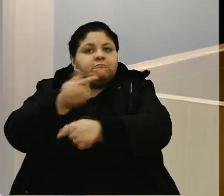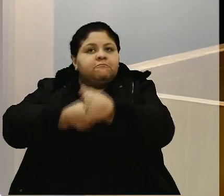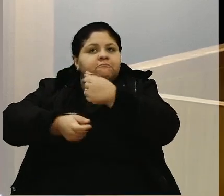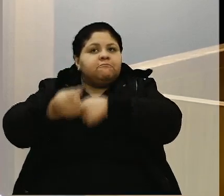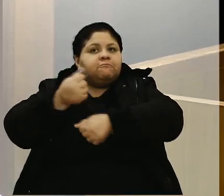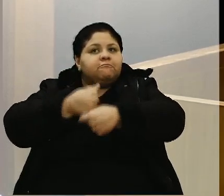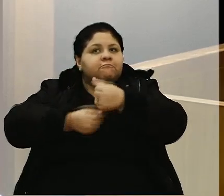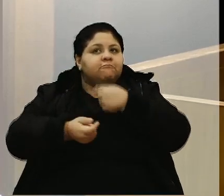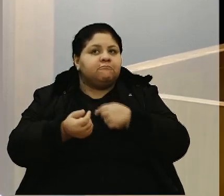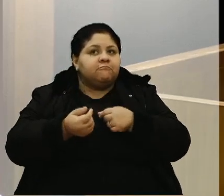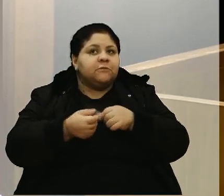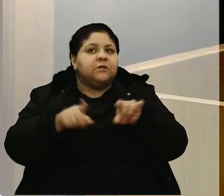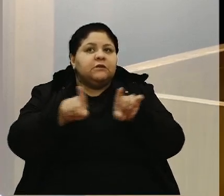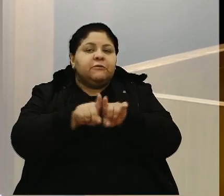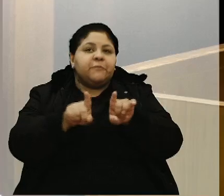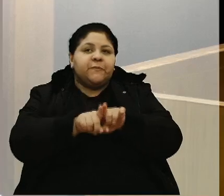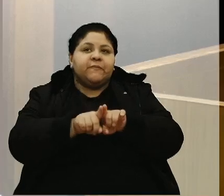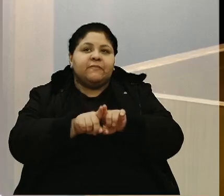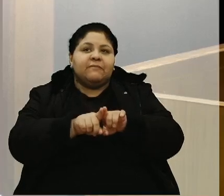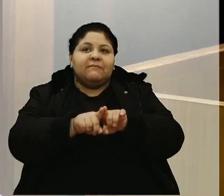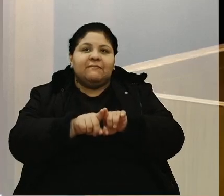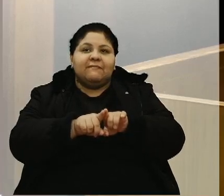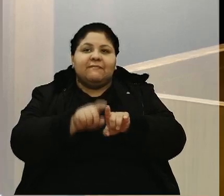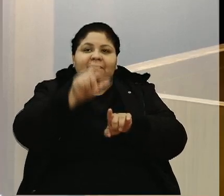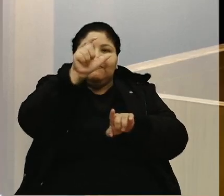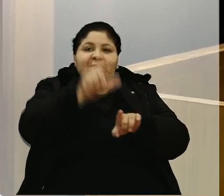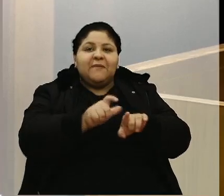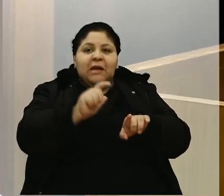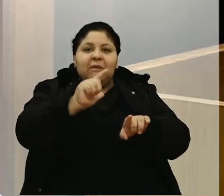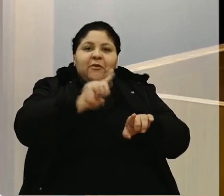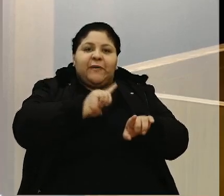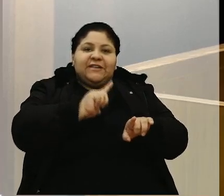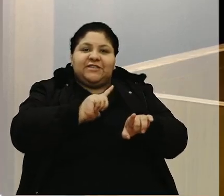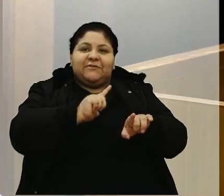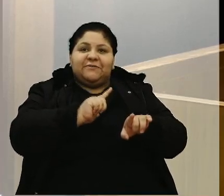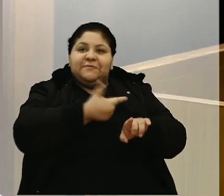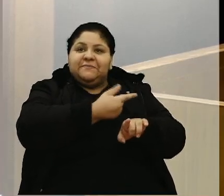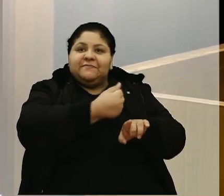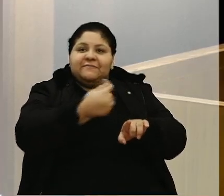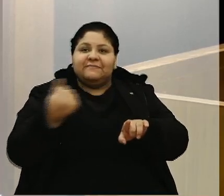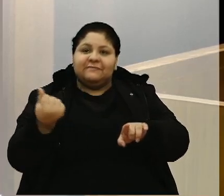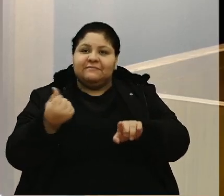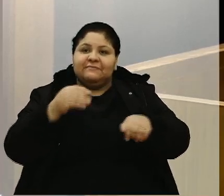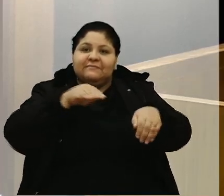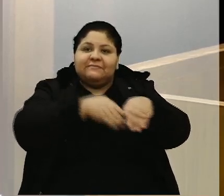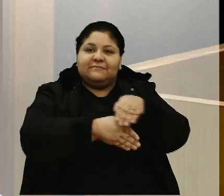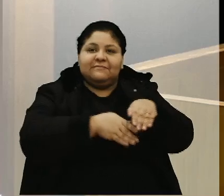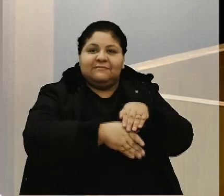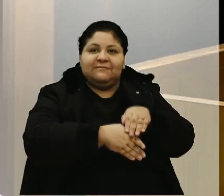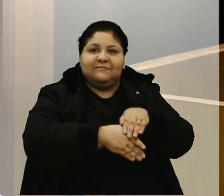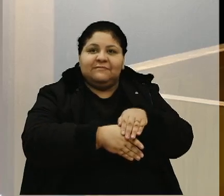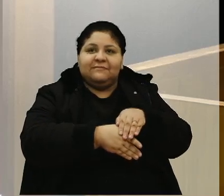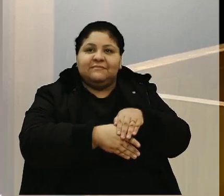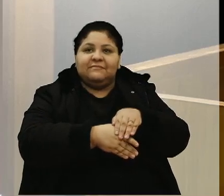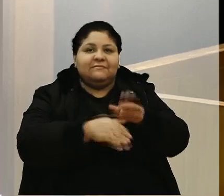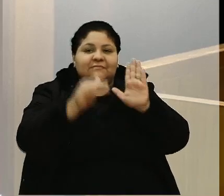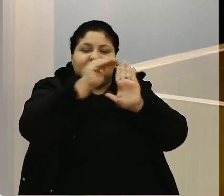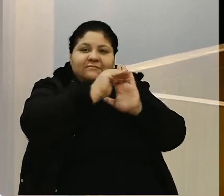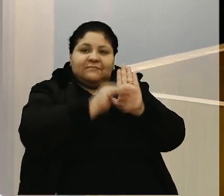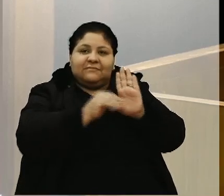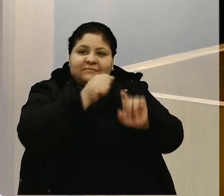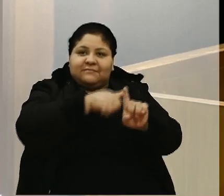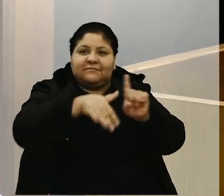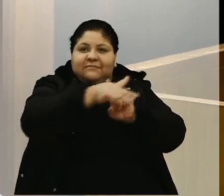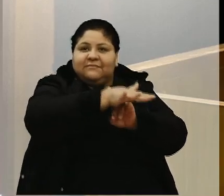para cuidar das pessoas. Se não tivermos recursos no caixa, a gente não faz programa de assistência